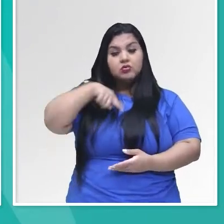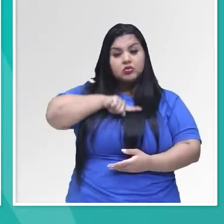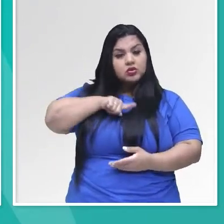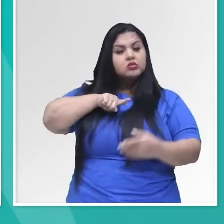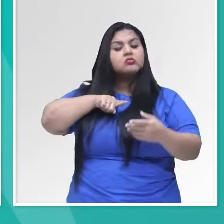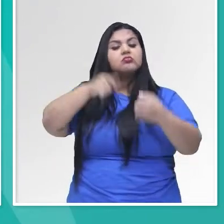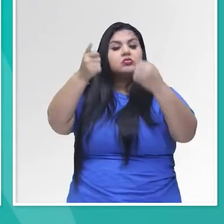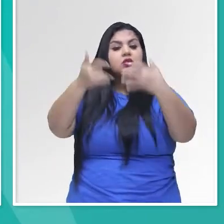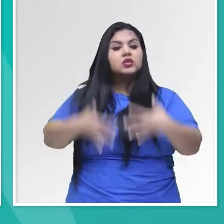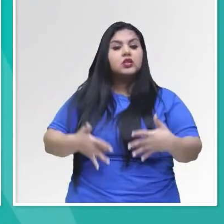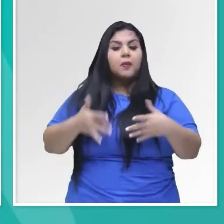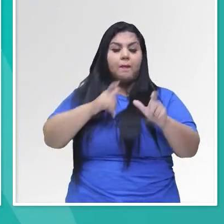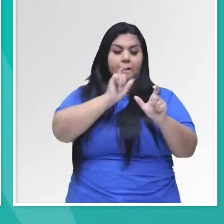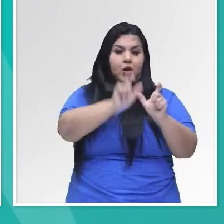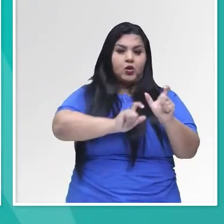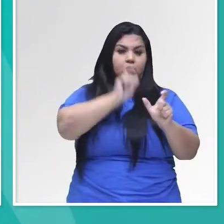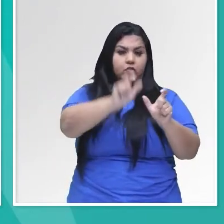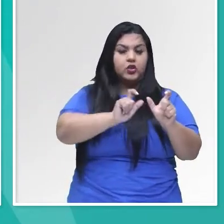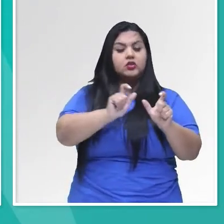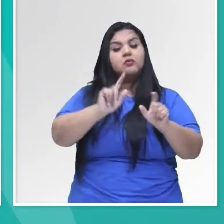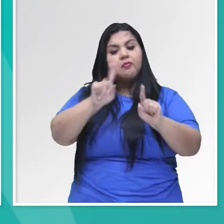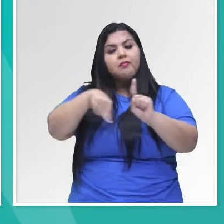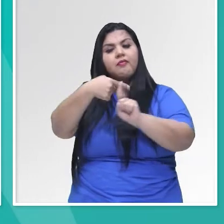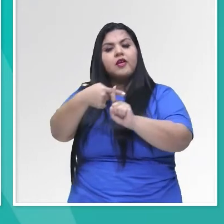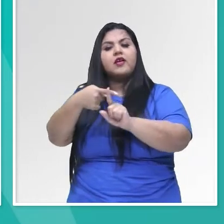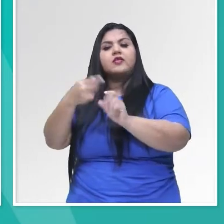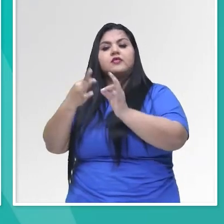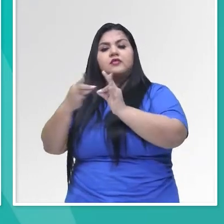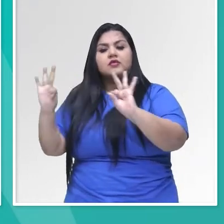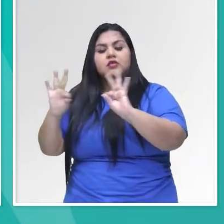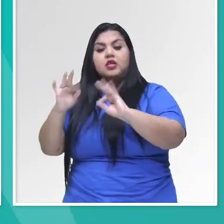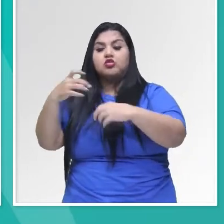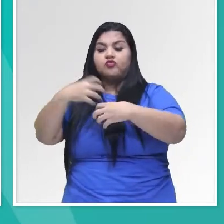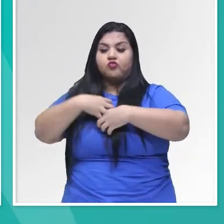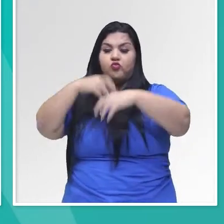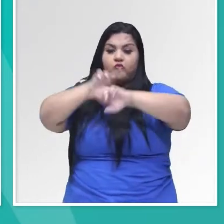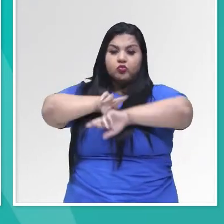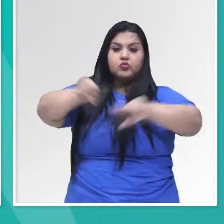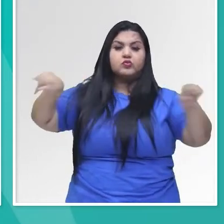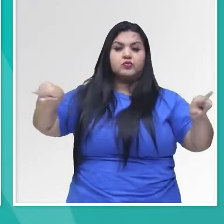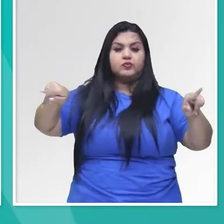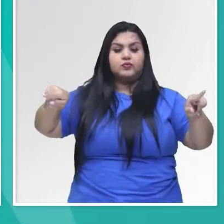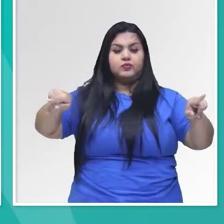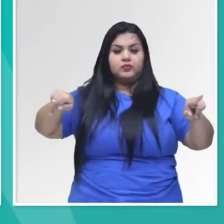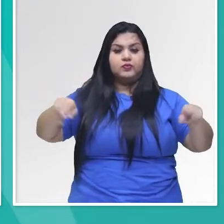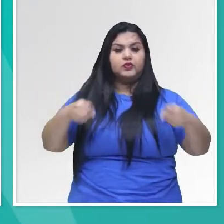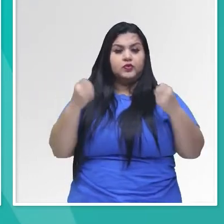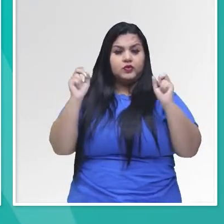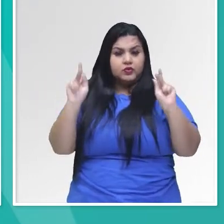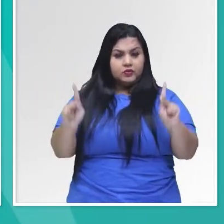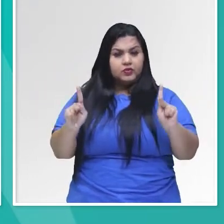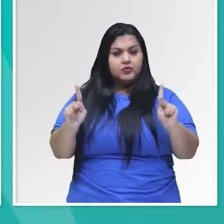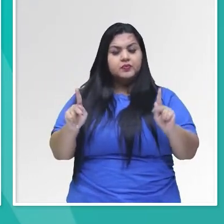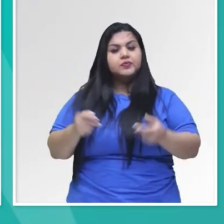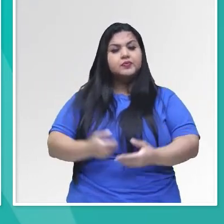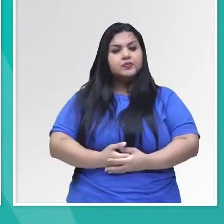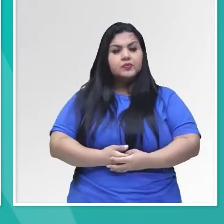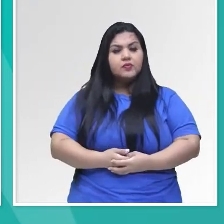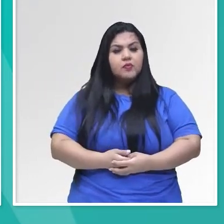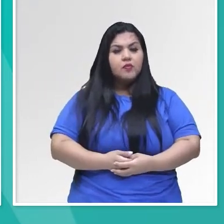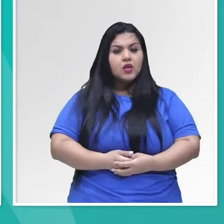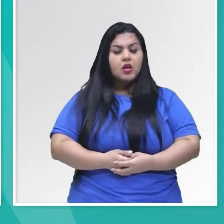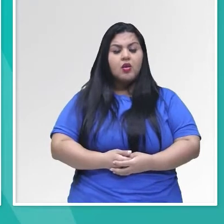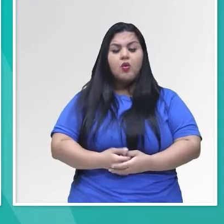em morfologia e sintaxe, nós temos que entender de formas diferentes, tá bom? Olha só, o